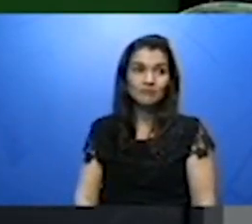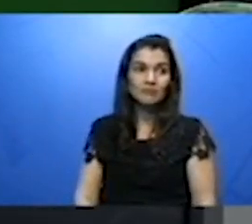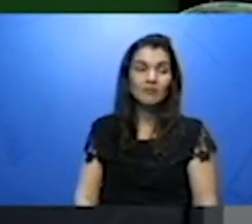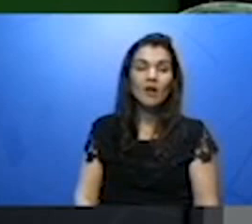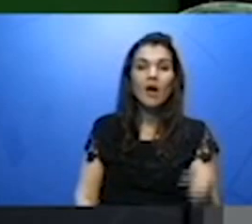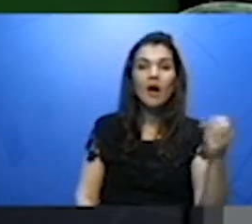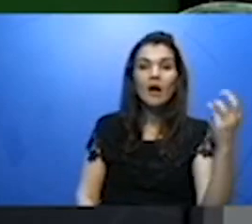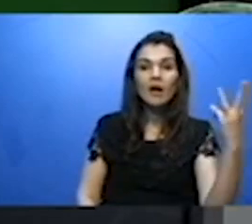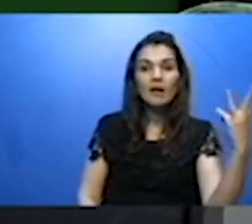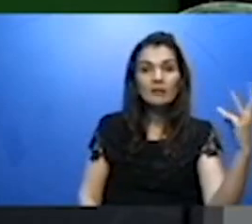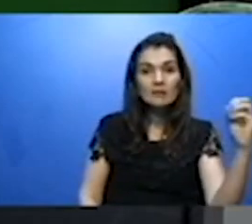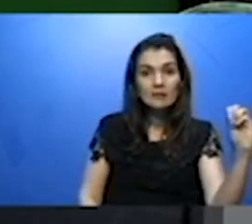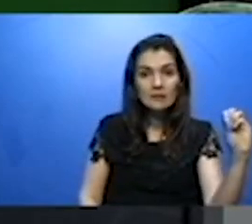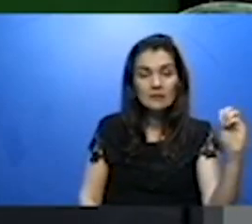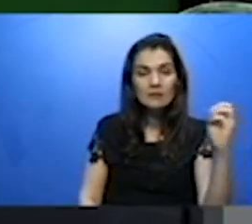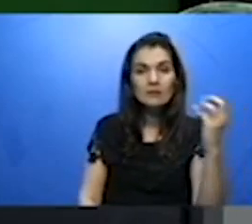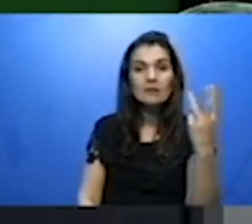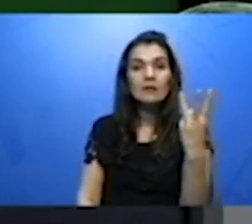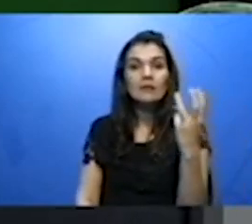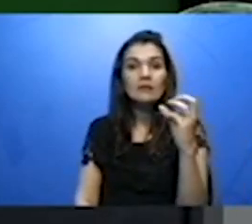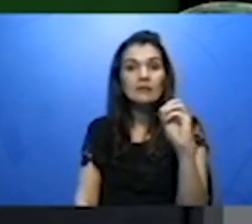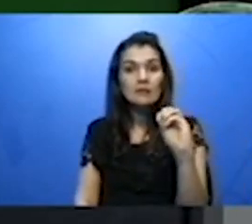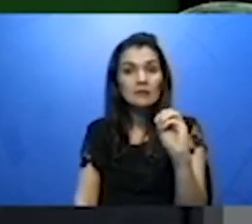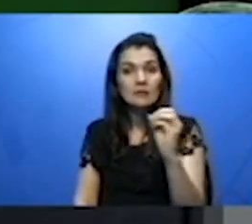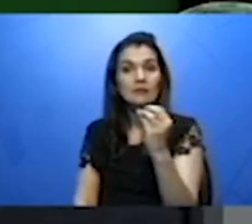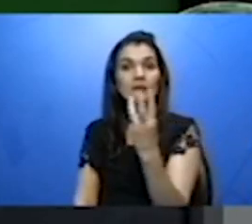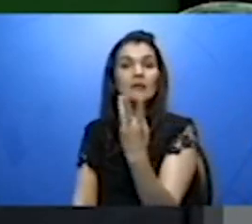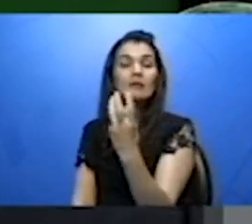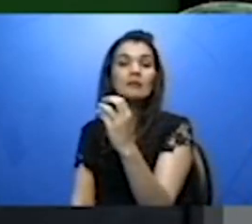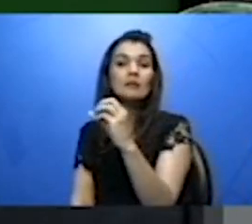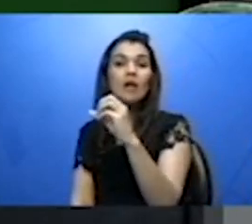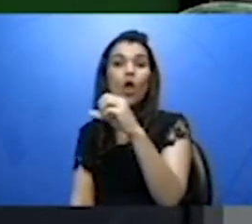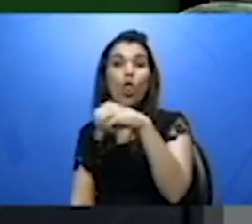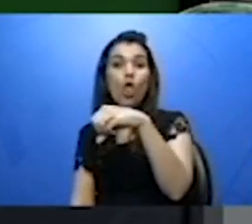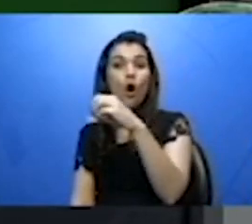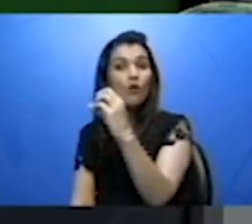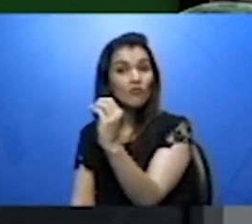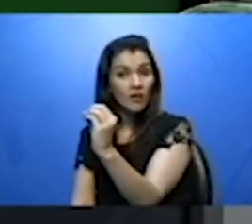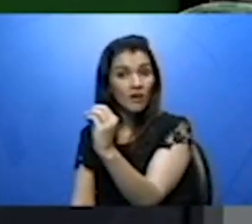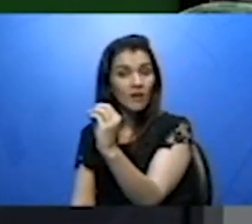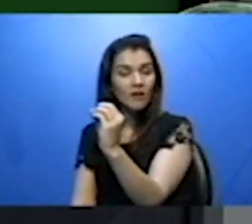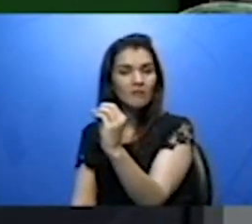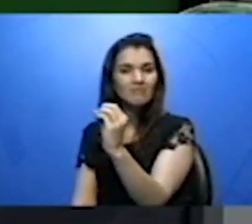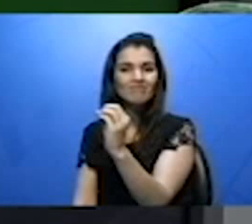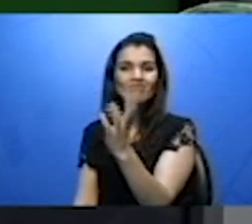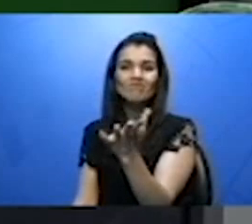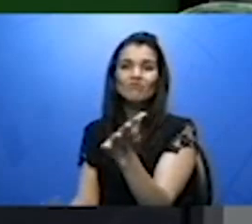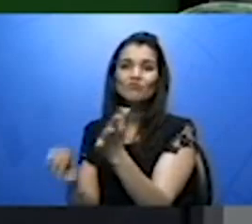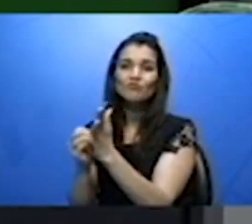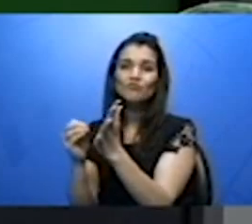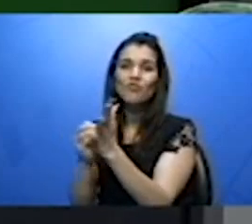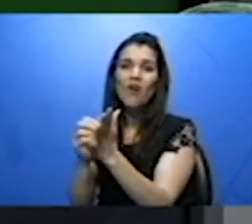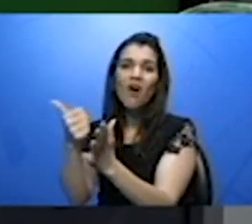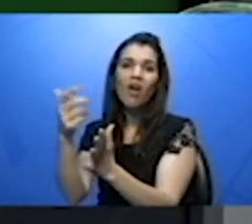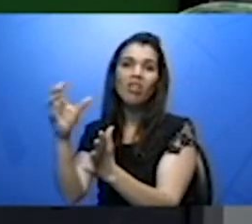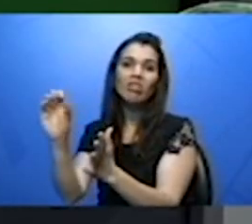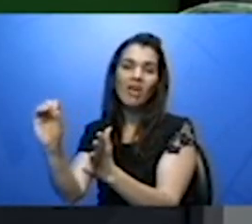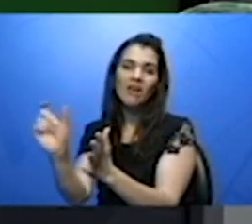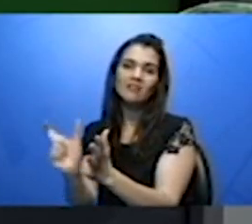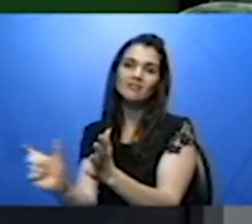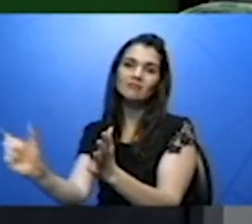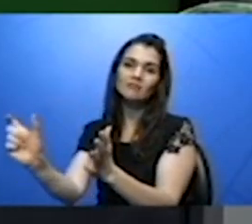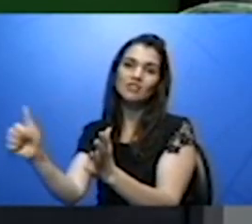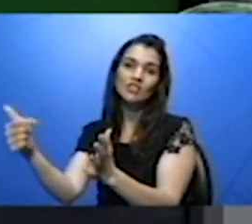mais 30 60 mais 3090 para chegar não sei 10 centímetros então